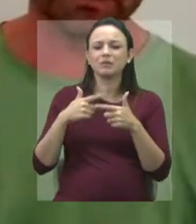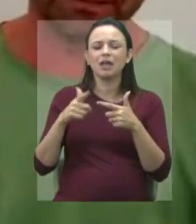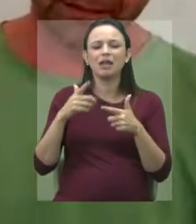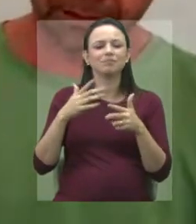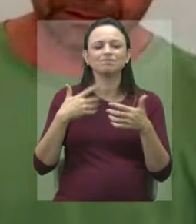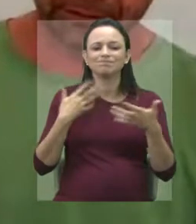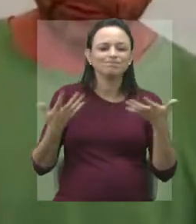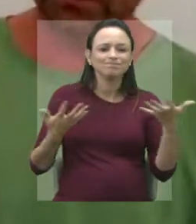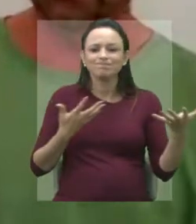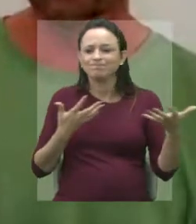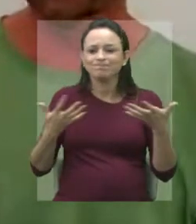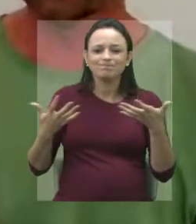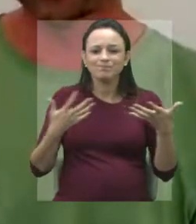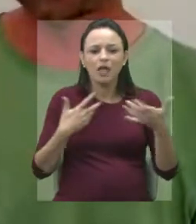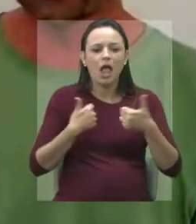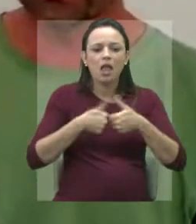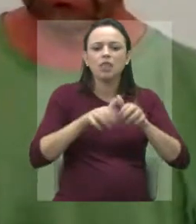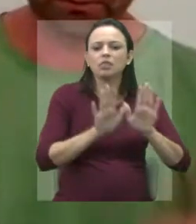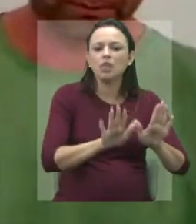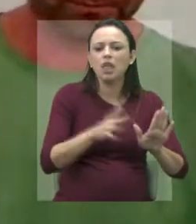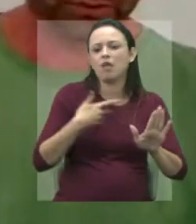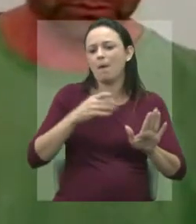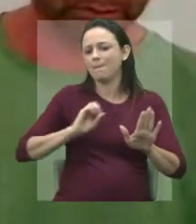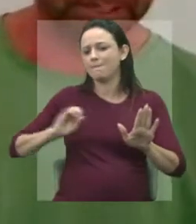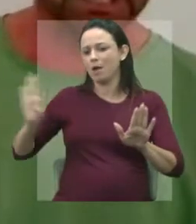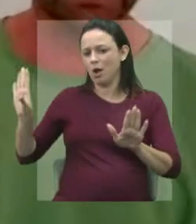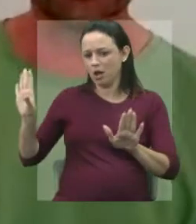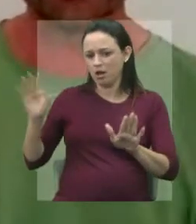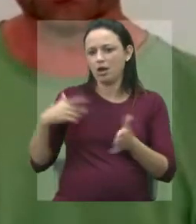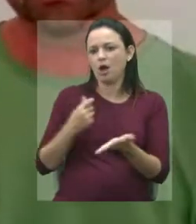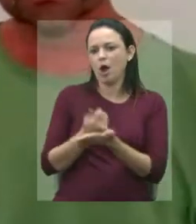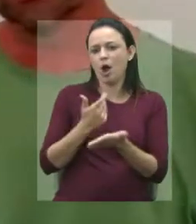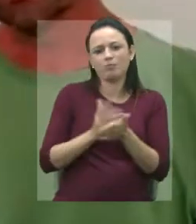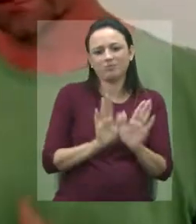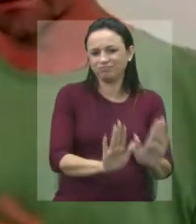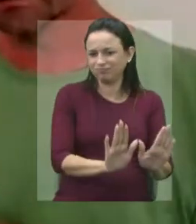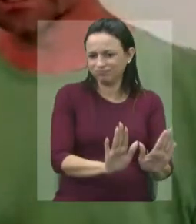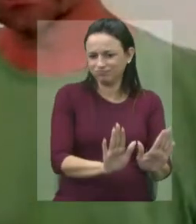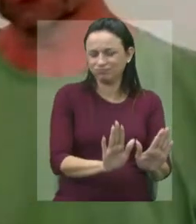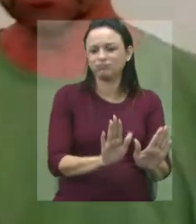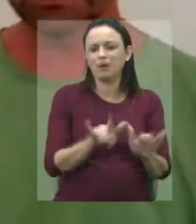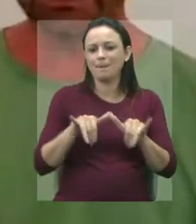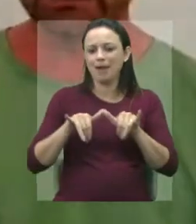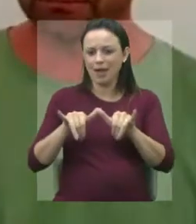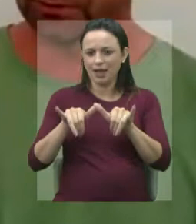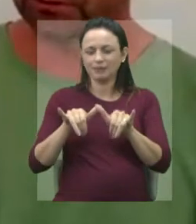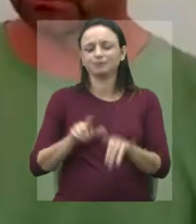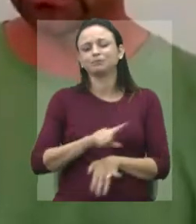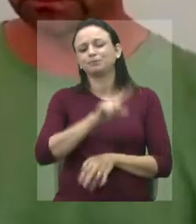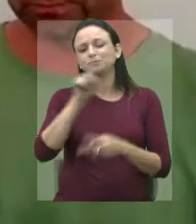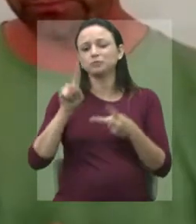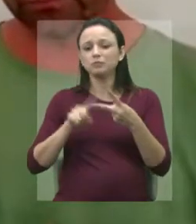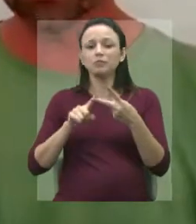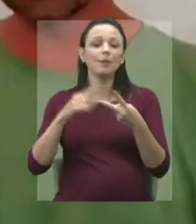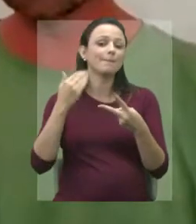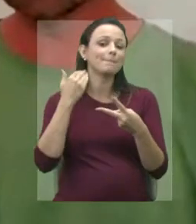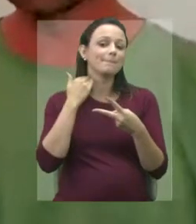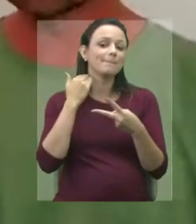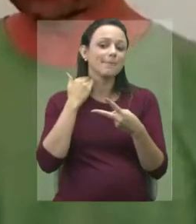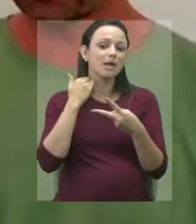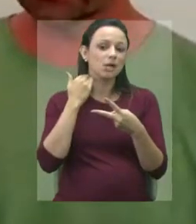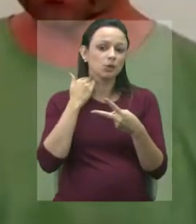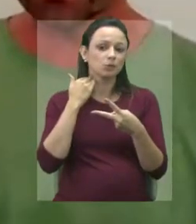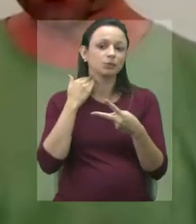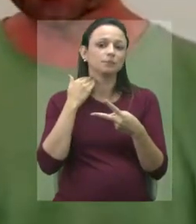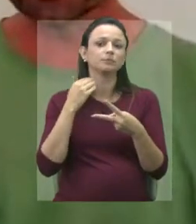estabelecimento. E esse foi o ocorrido agora no supermercado. E da rede bancária,